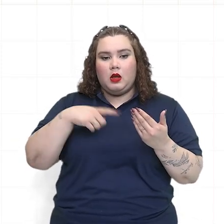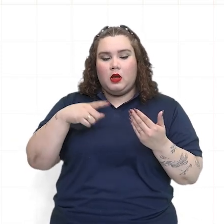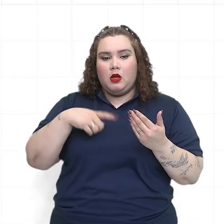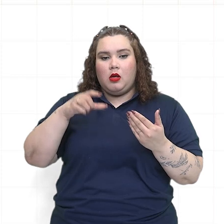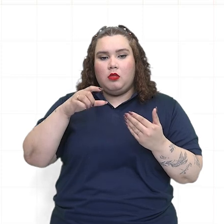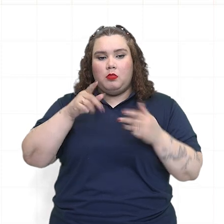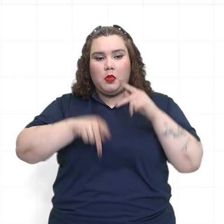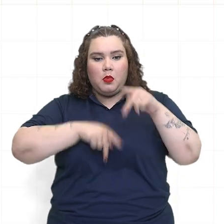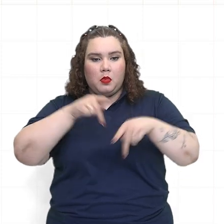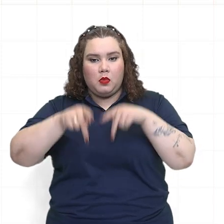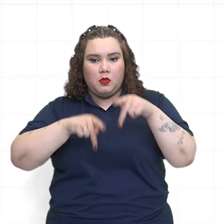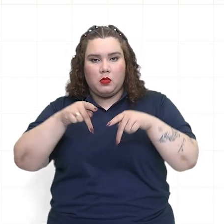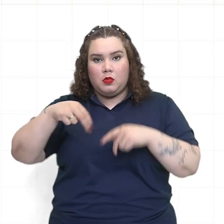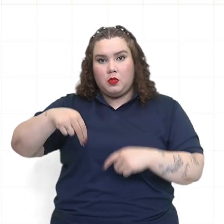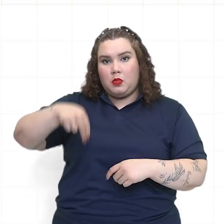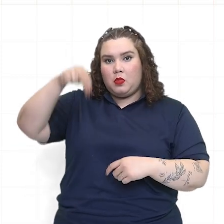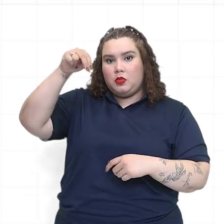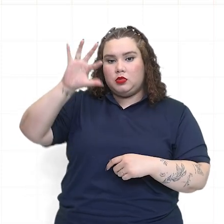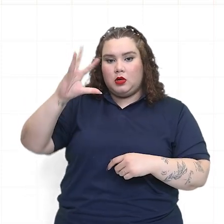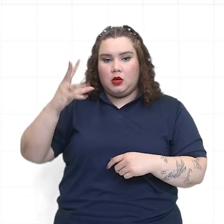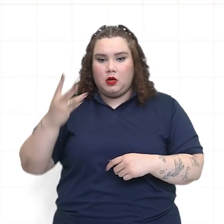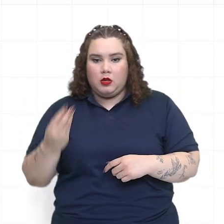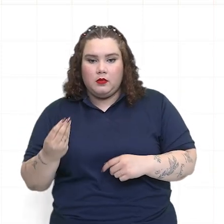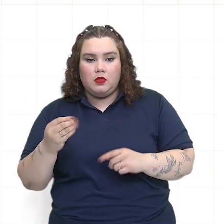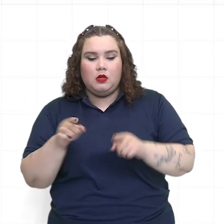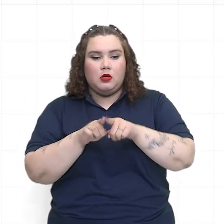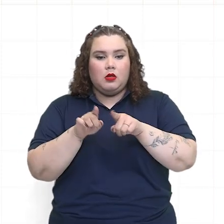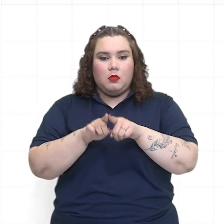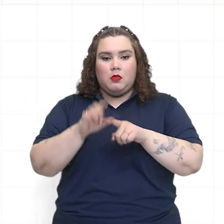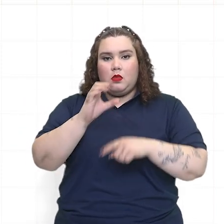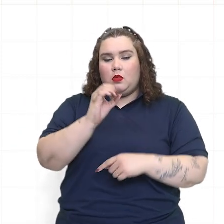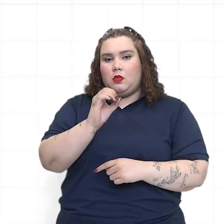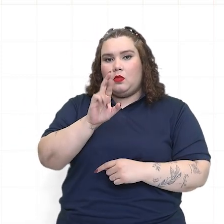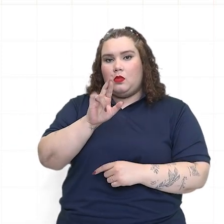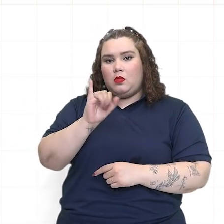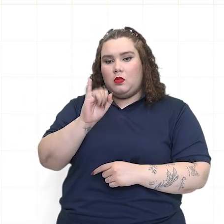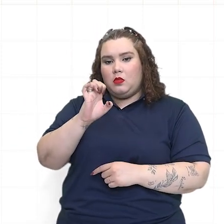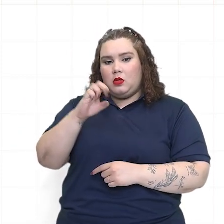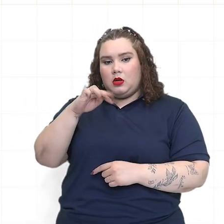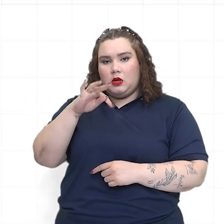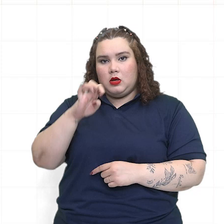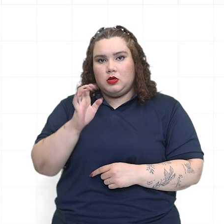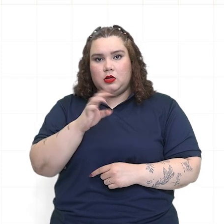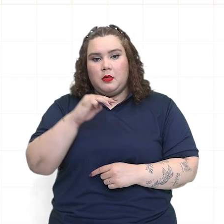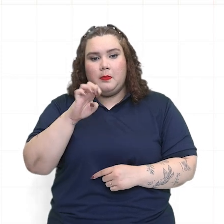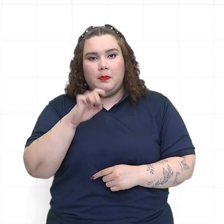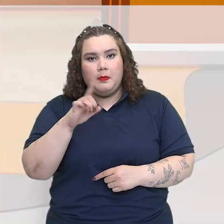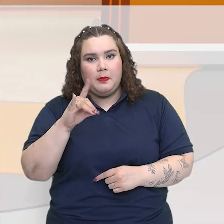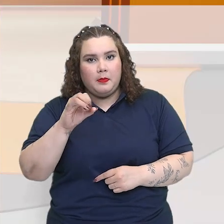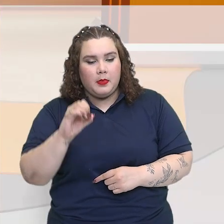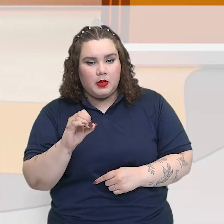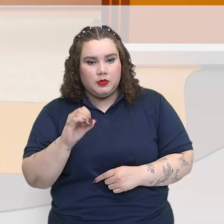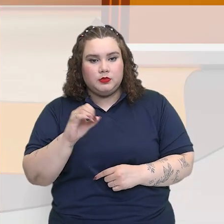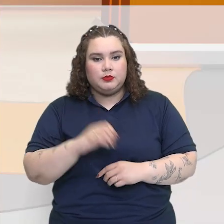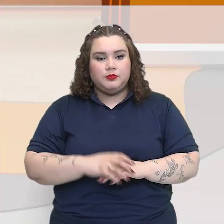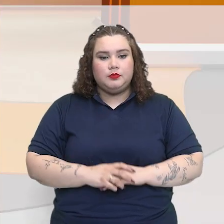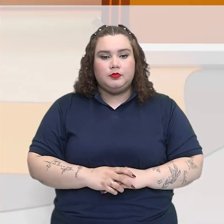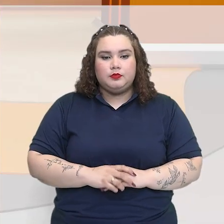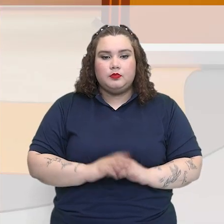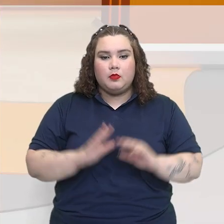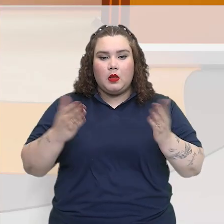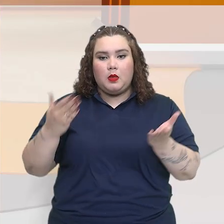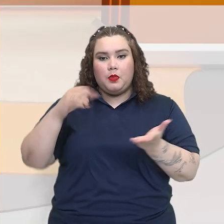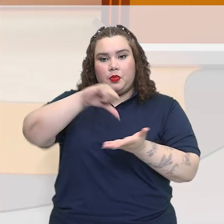no norte da África e no Oriente Médio, ao redor do Mar Mediterrâneo. E aqui, né, no